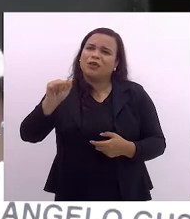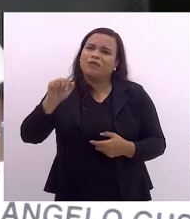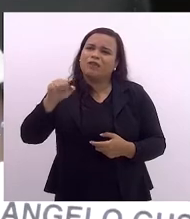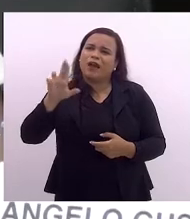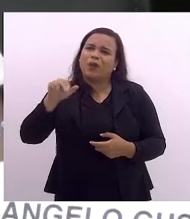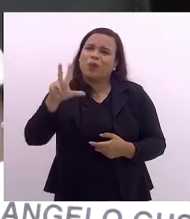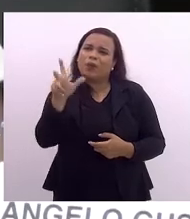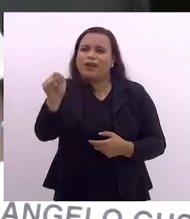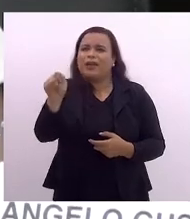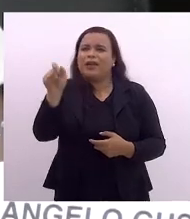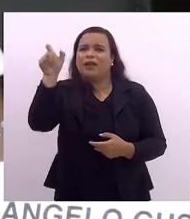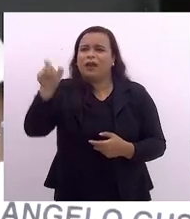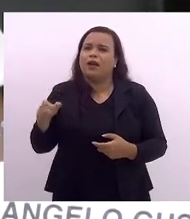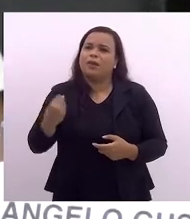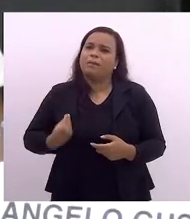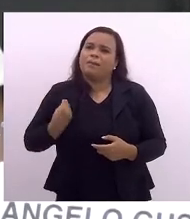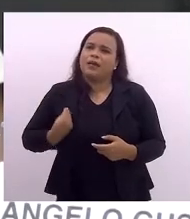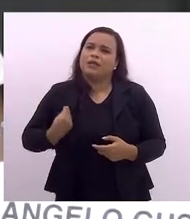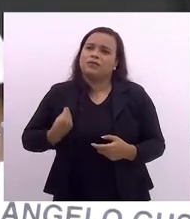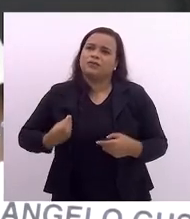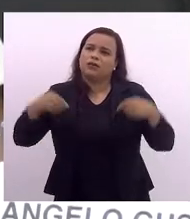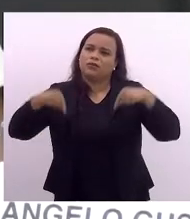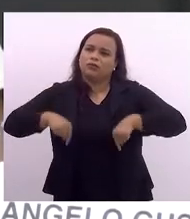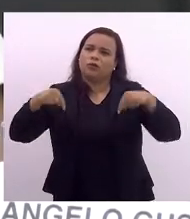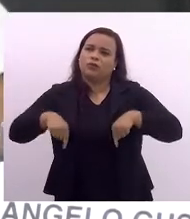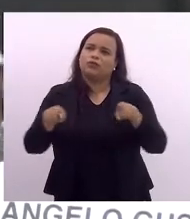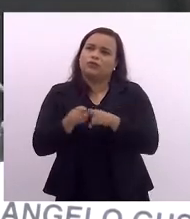Presente, hoje e sempre.